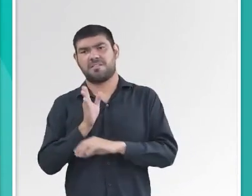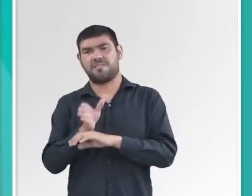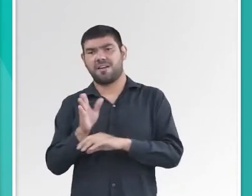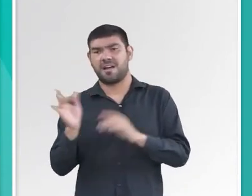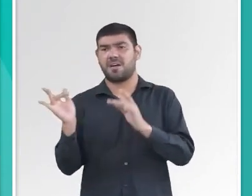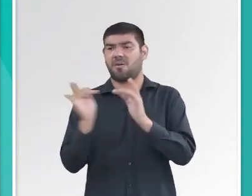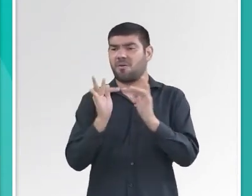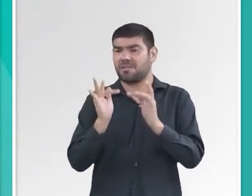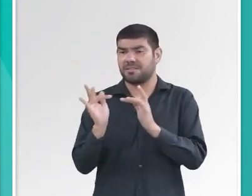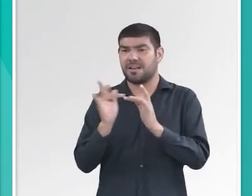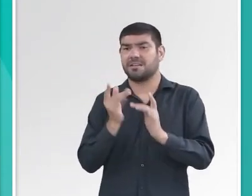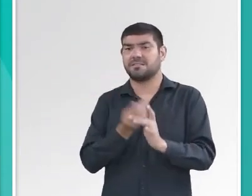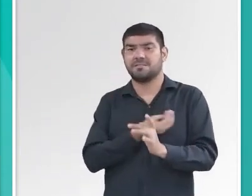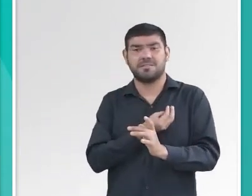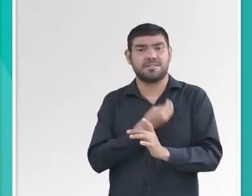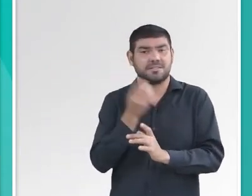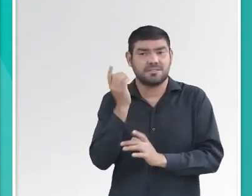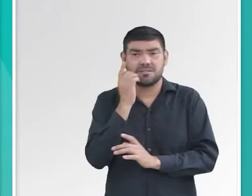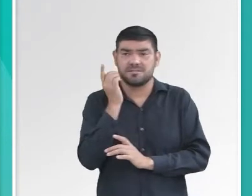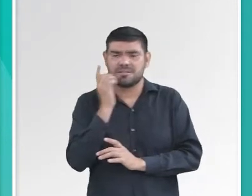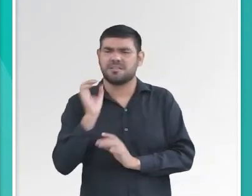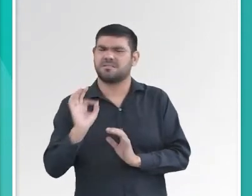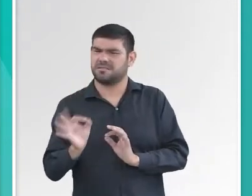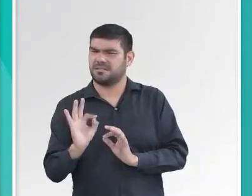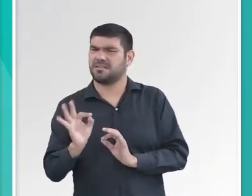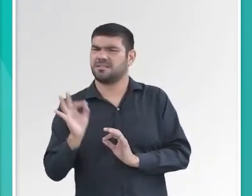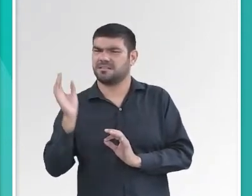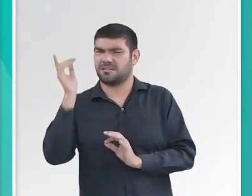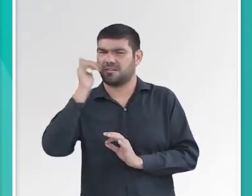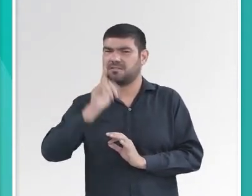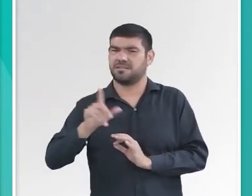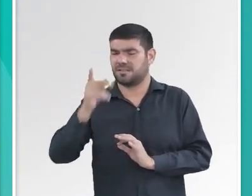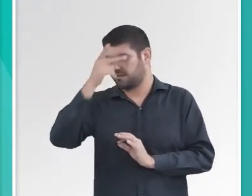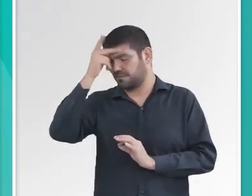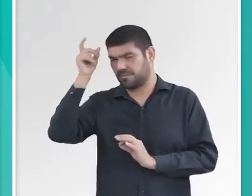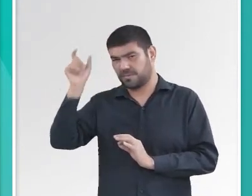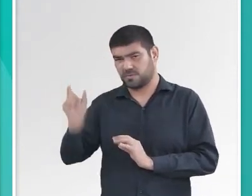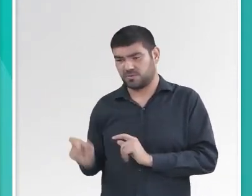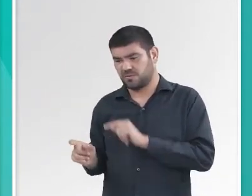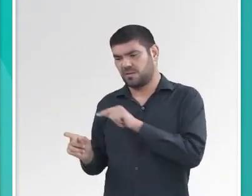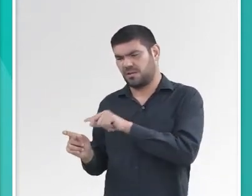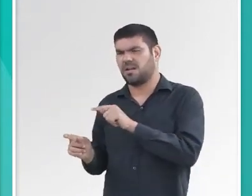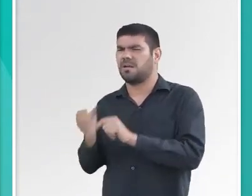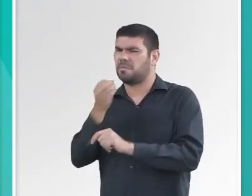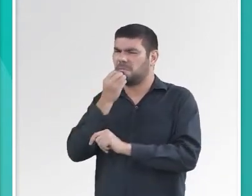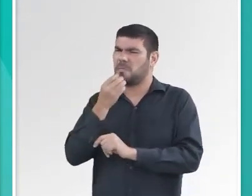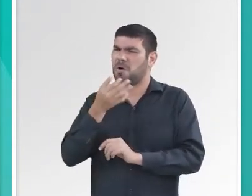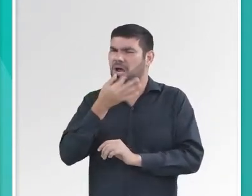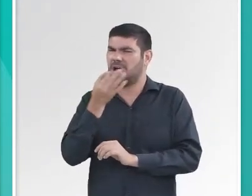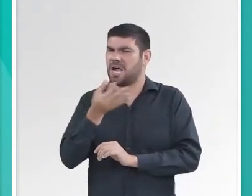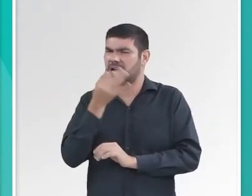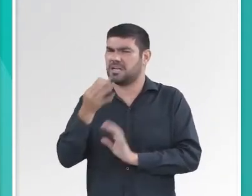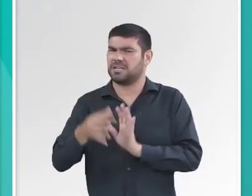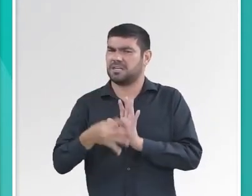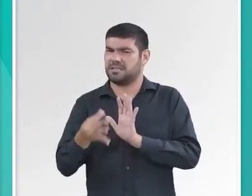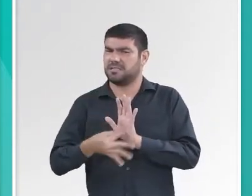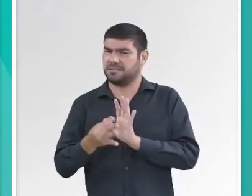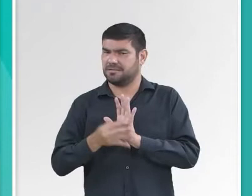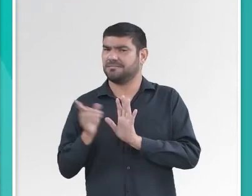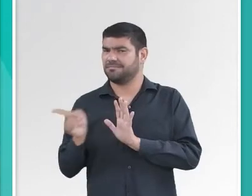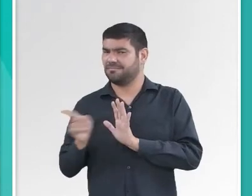tem essa vivência diária, com certeza é aquela pessoa mais indicada para fazer uma resenha,